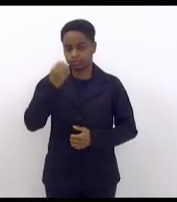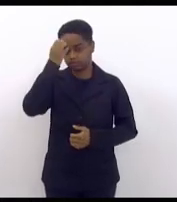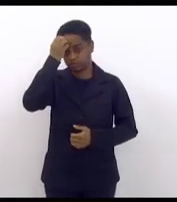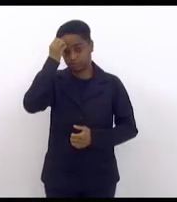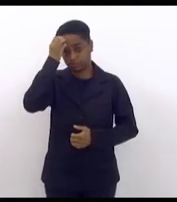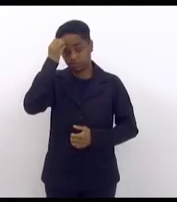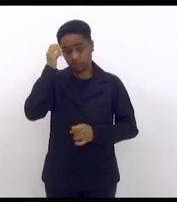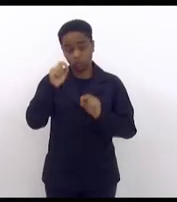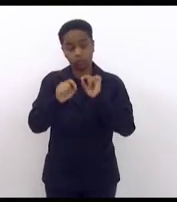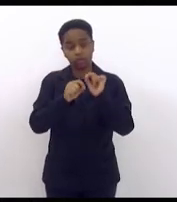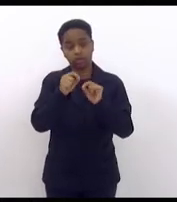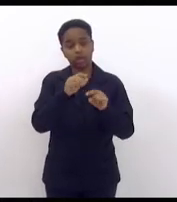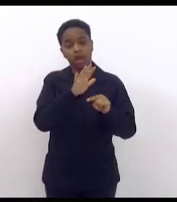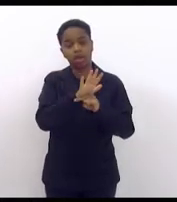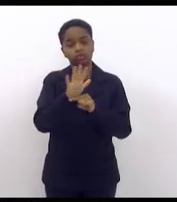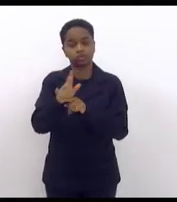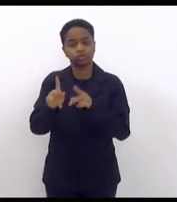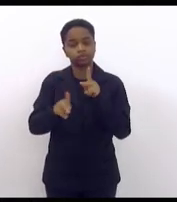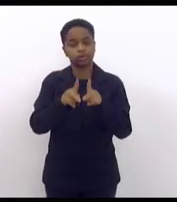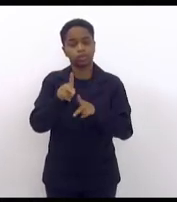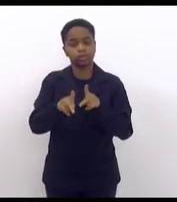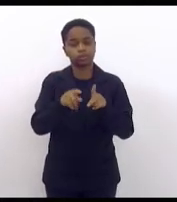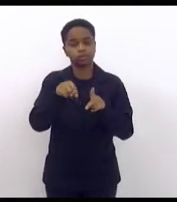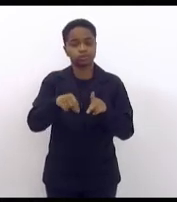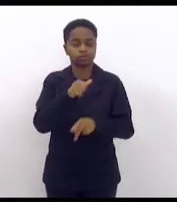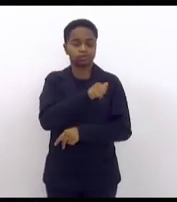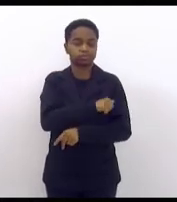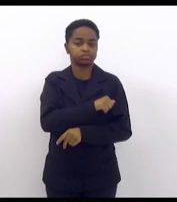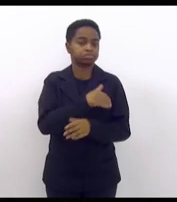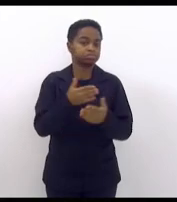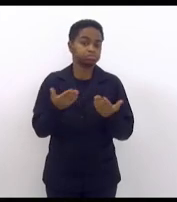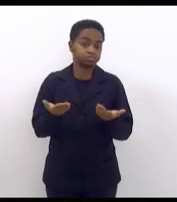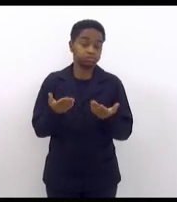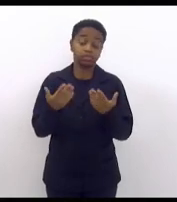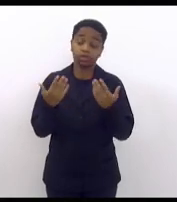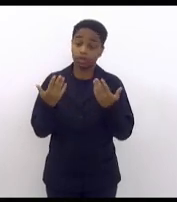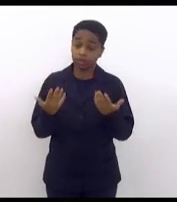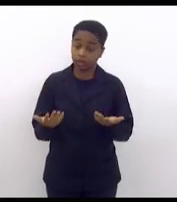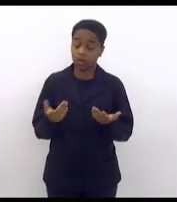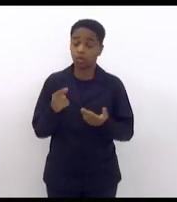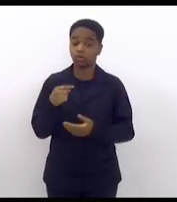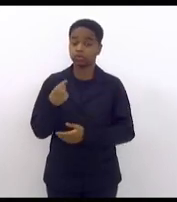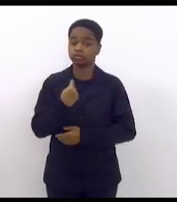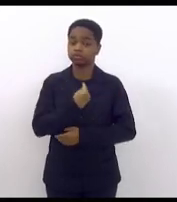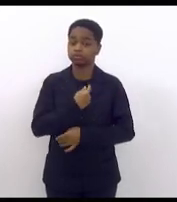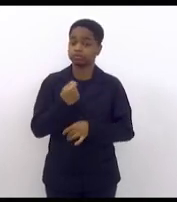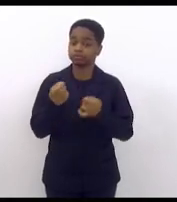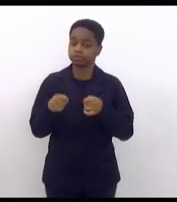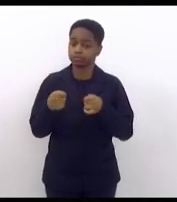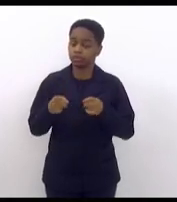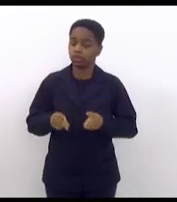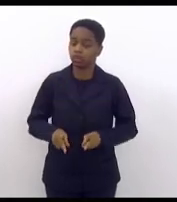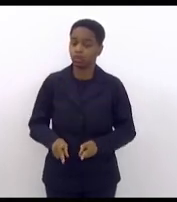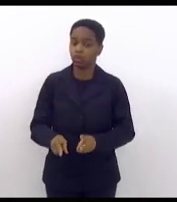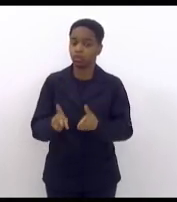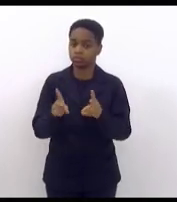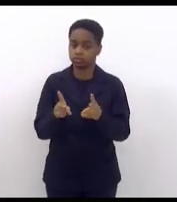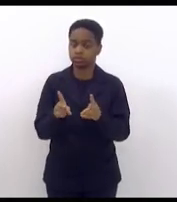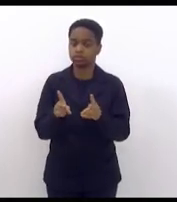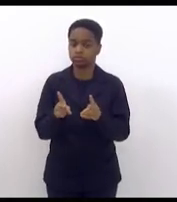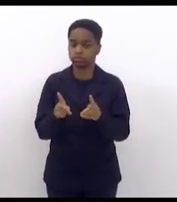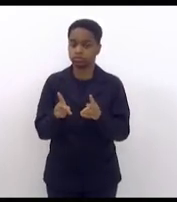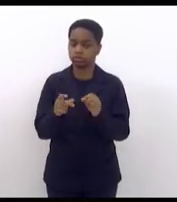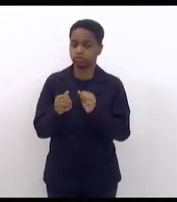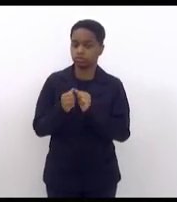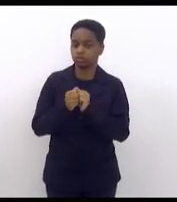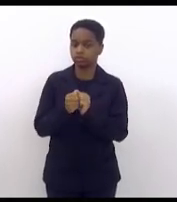devolvidas à população do Estado do Rio de Janeiro. Então, para que nós continuemos seguindo